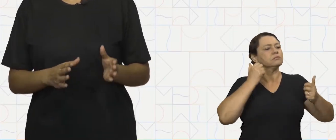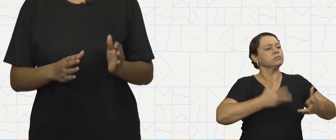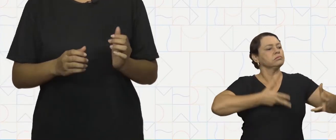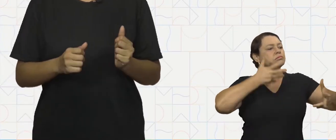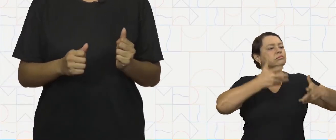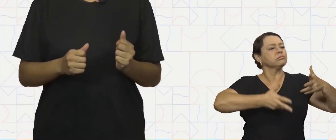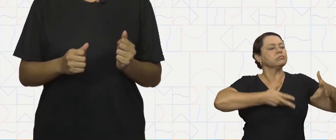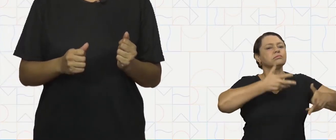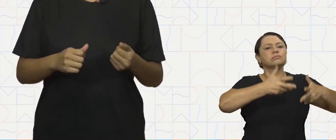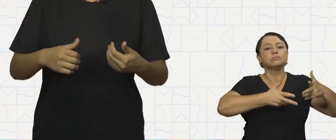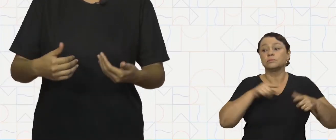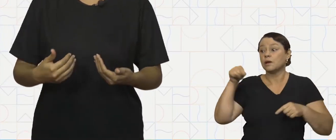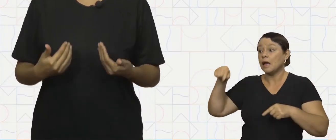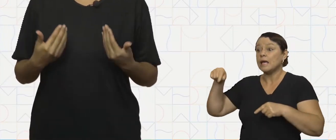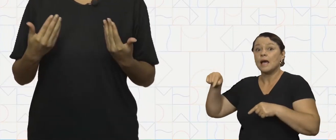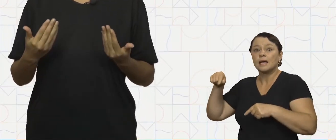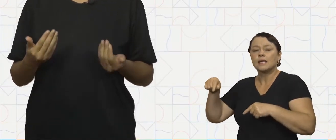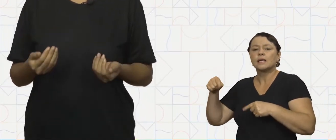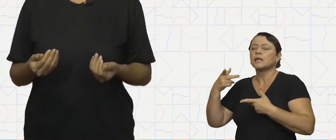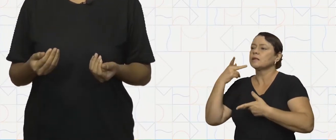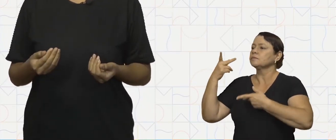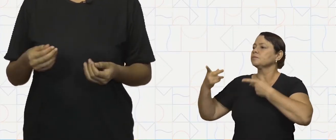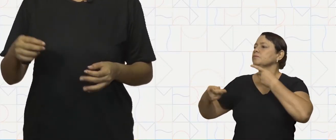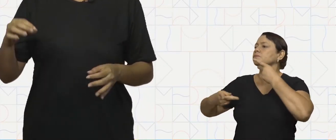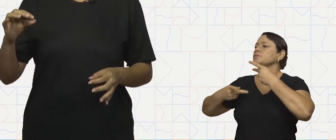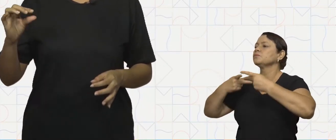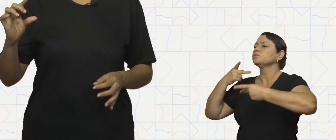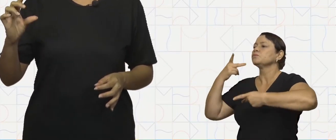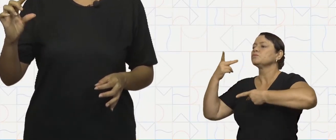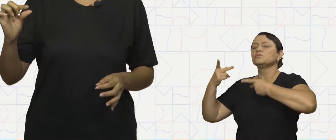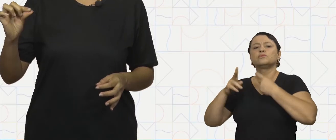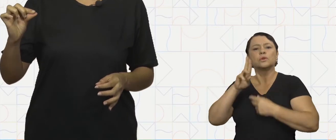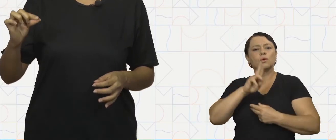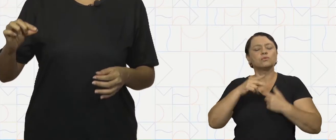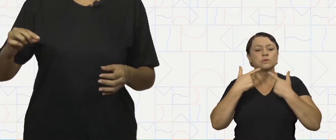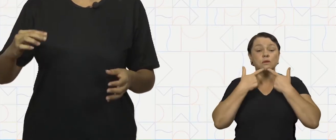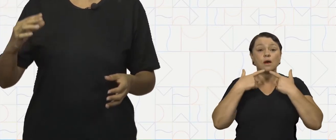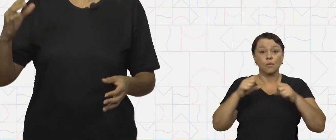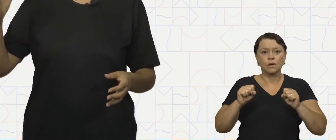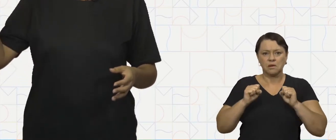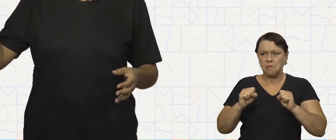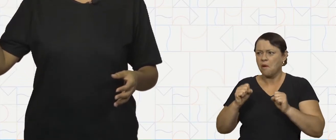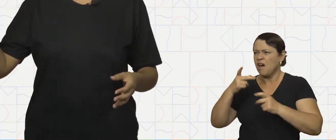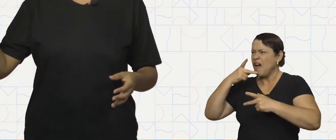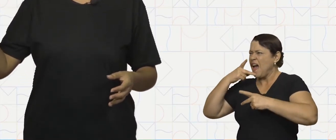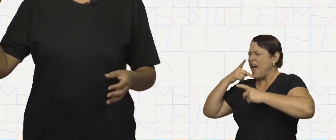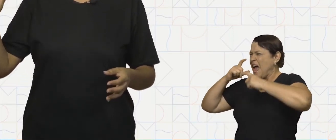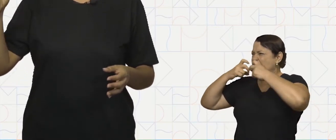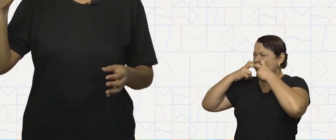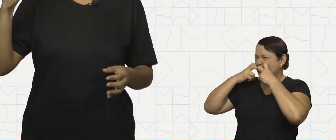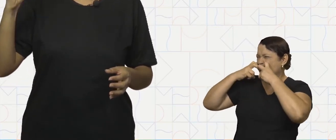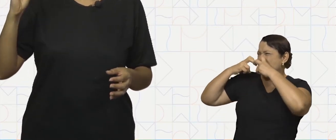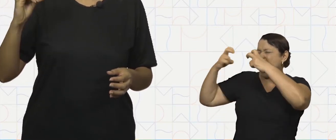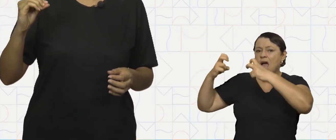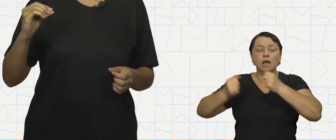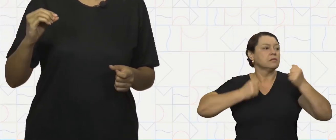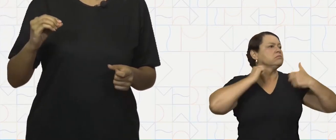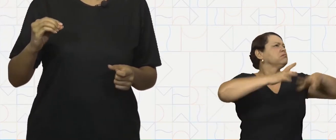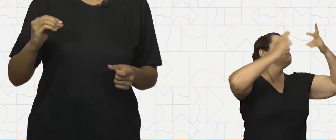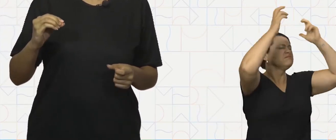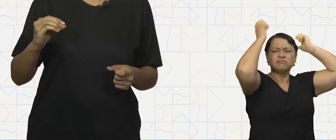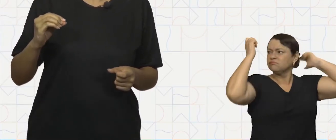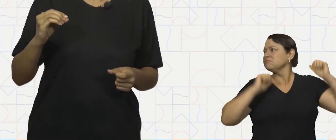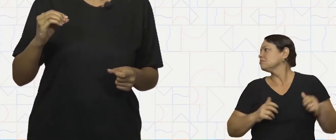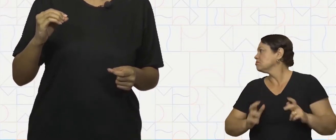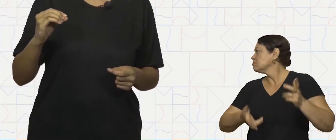a minha postura e o uso da minha linguagem? Será que eu posso falar aos gritos? Ou será que eu tenho que